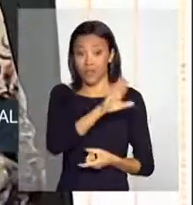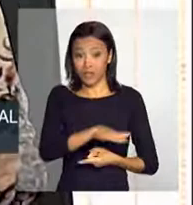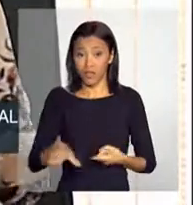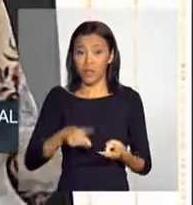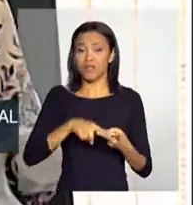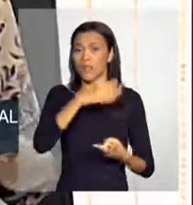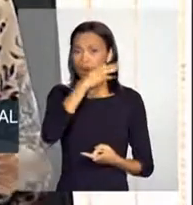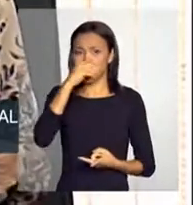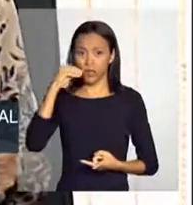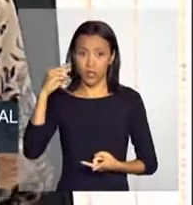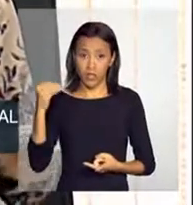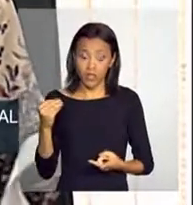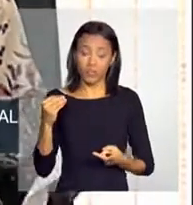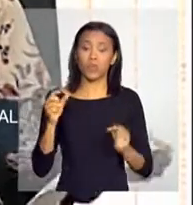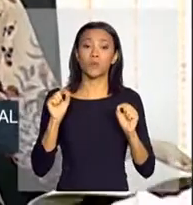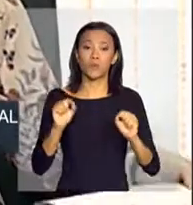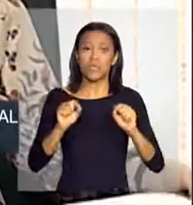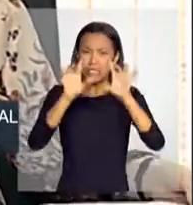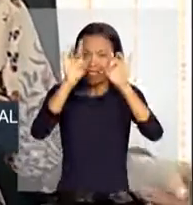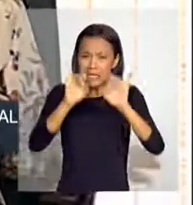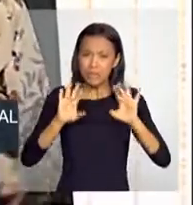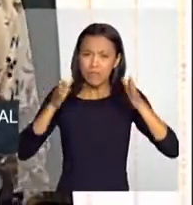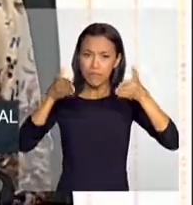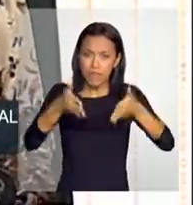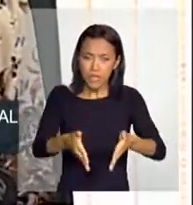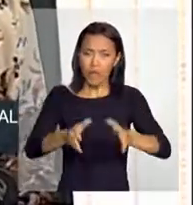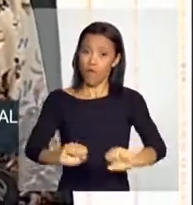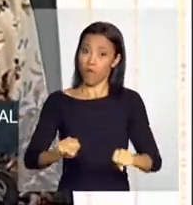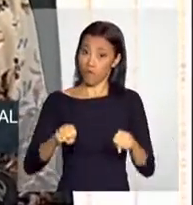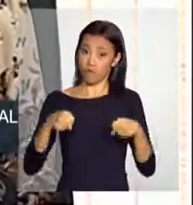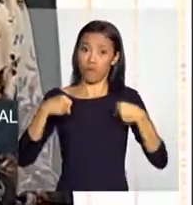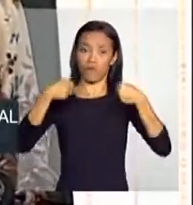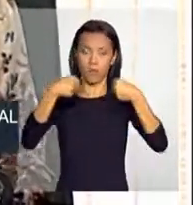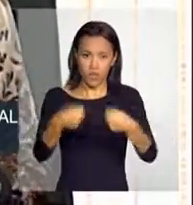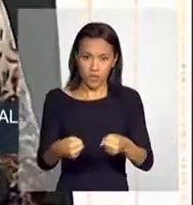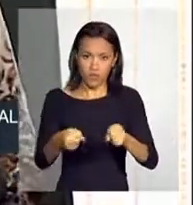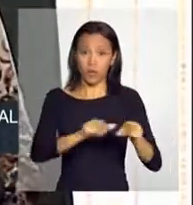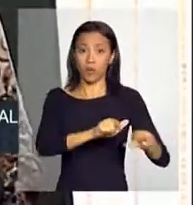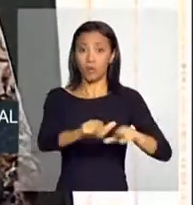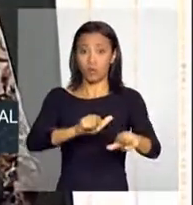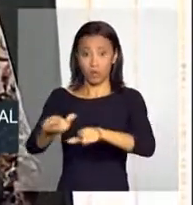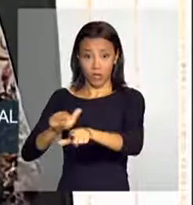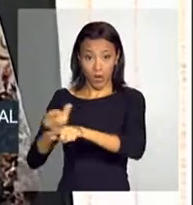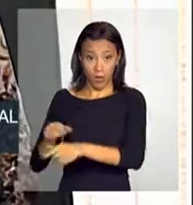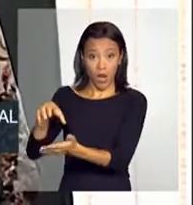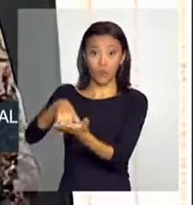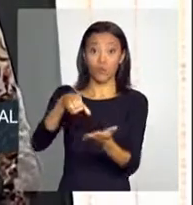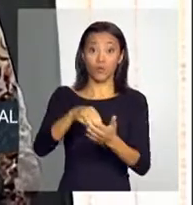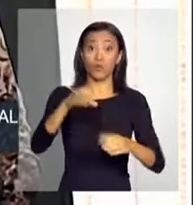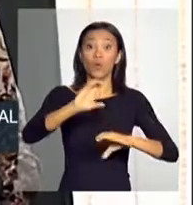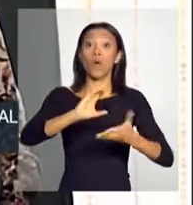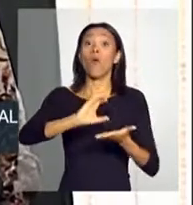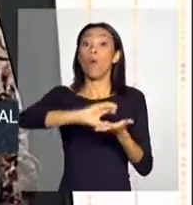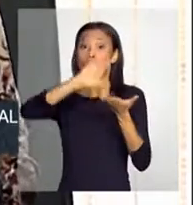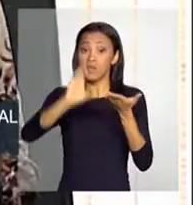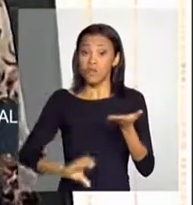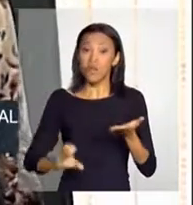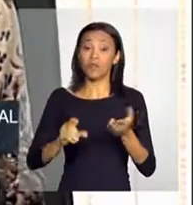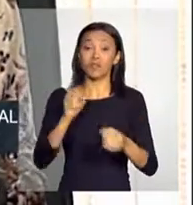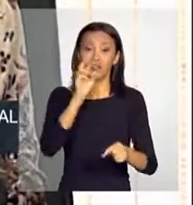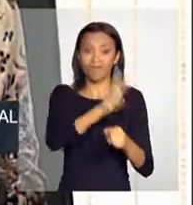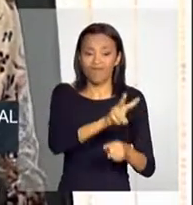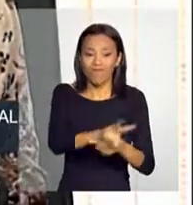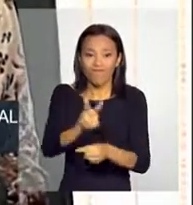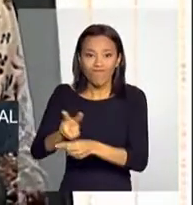as crianças e adolescentes de forma especial fortalecendo o trabalho dos conselhos tutelares também